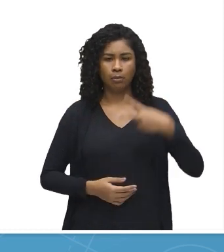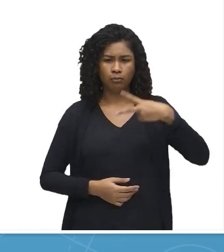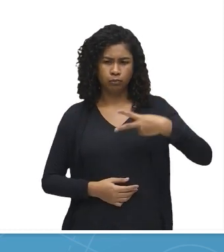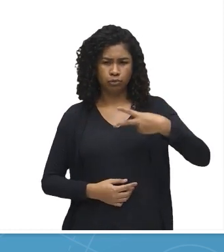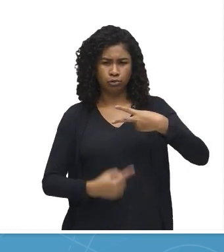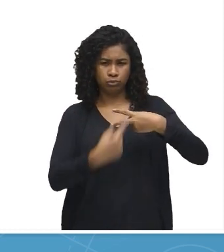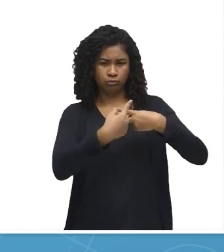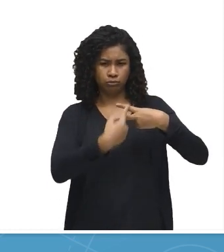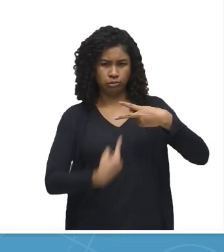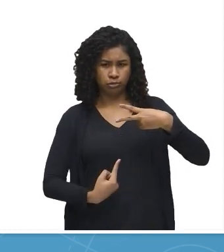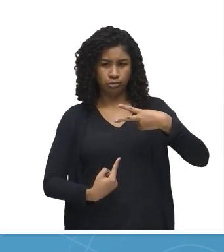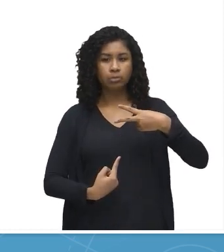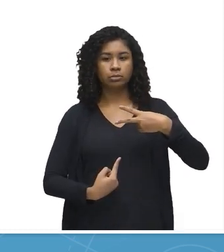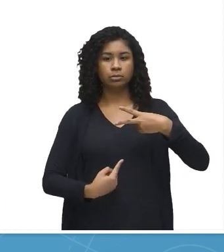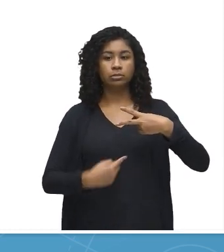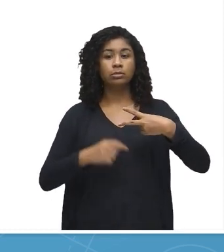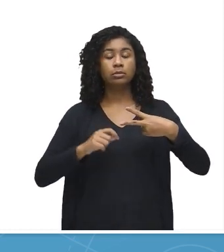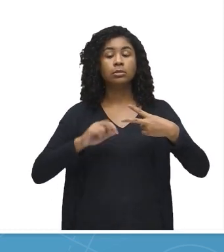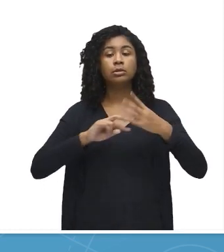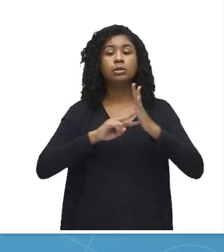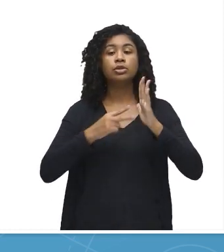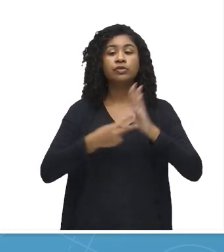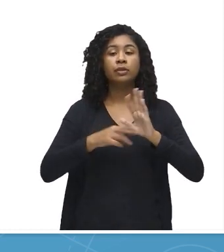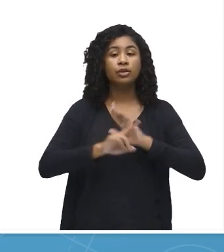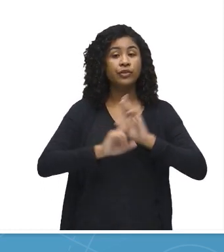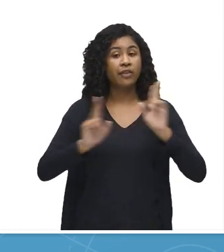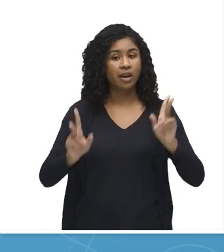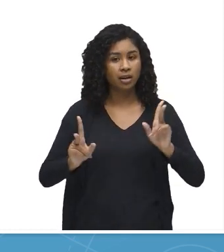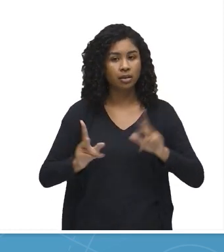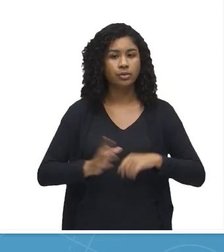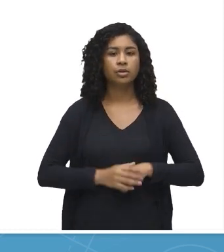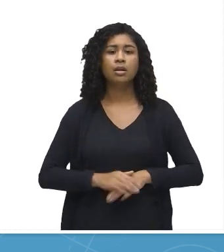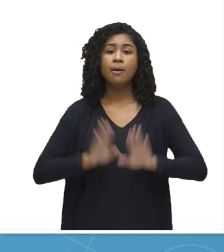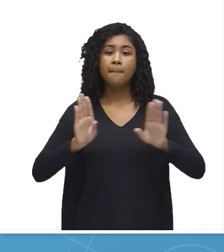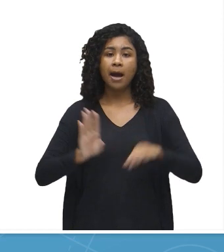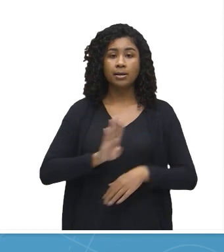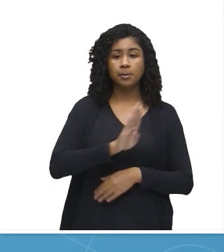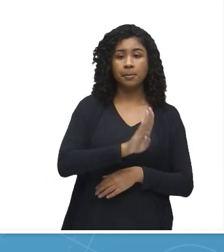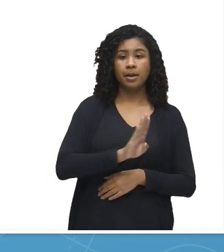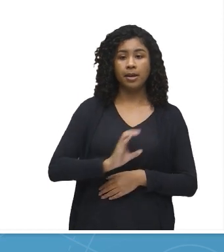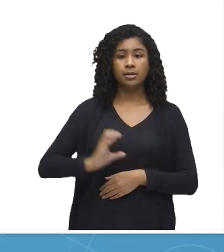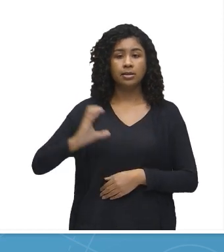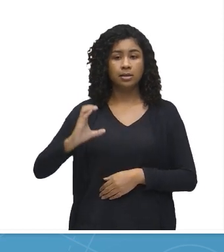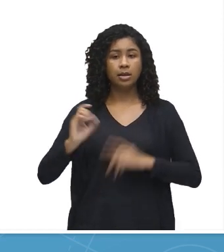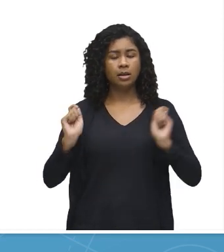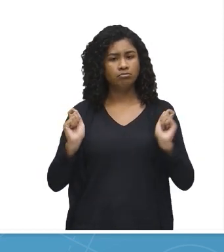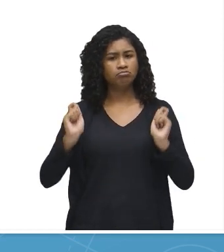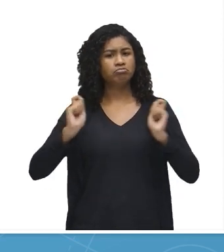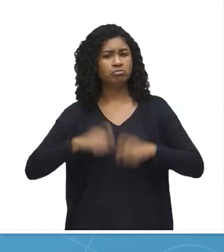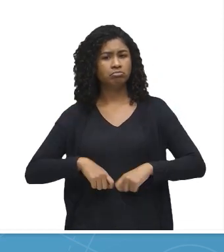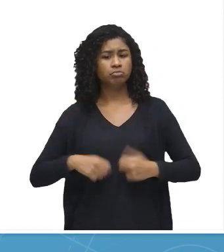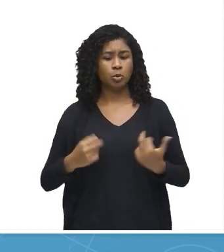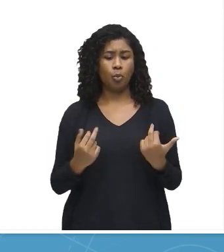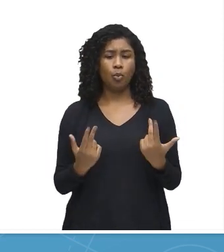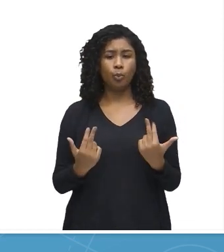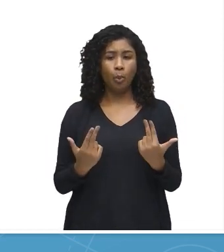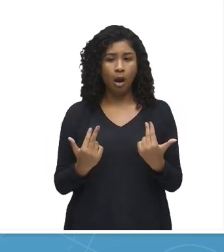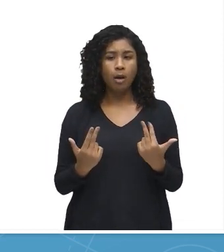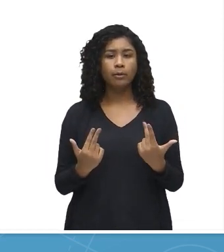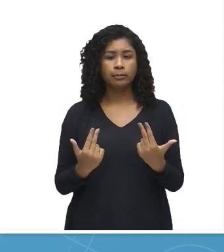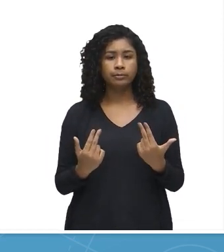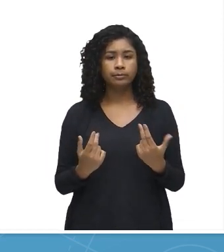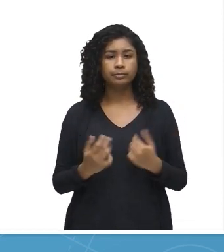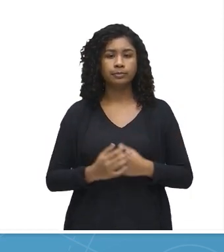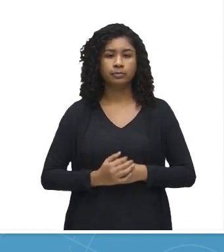entanto, para os coeficientes B e C, é possível essa igualdade, ou seja, eu não